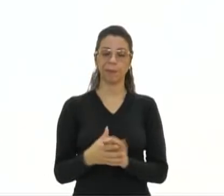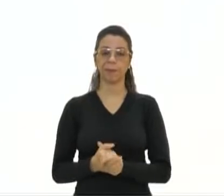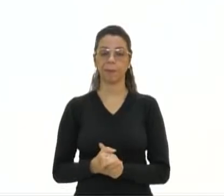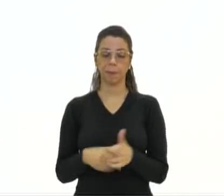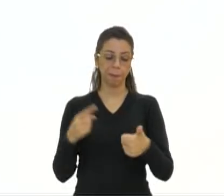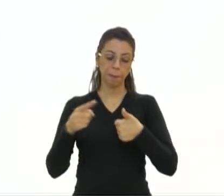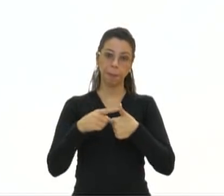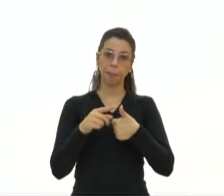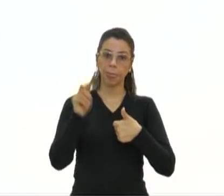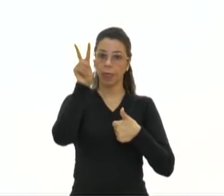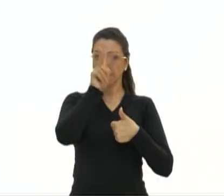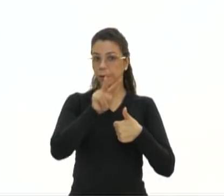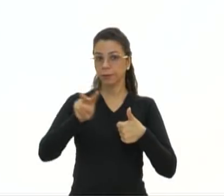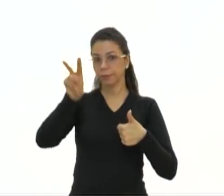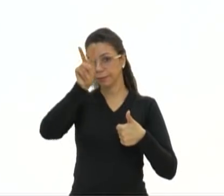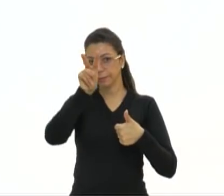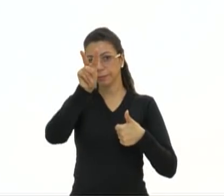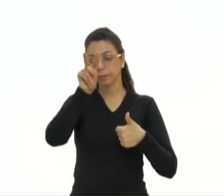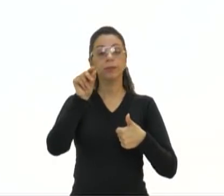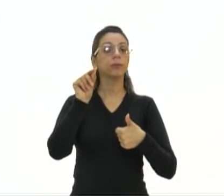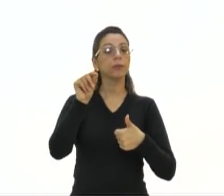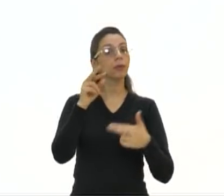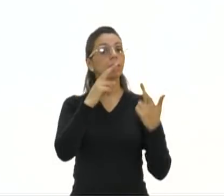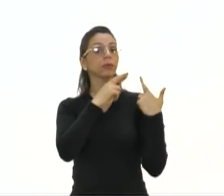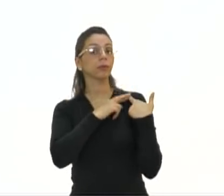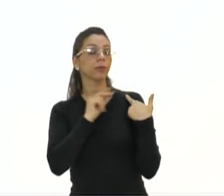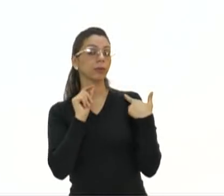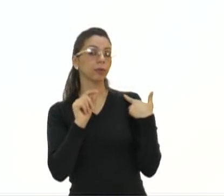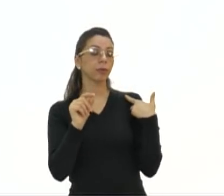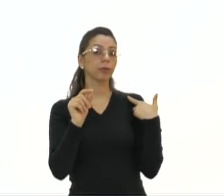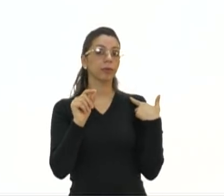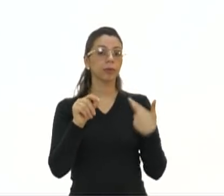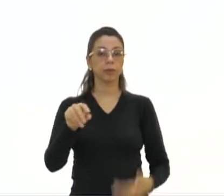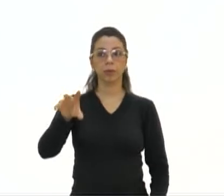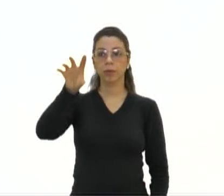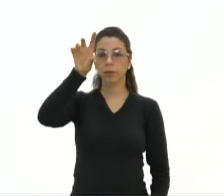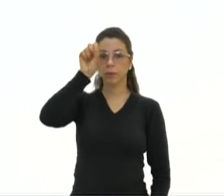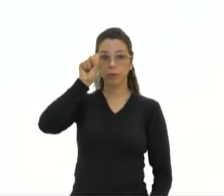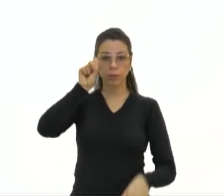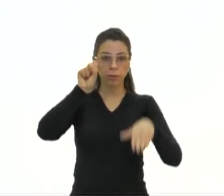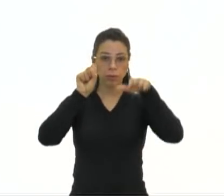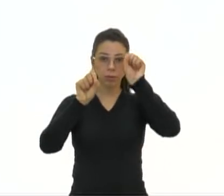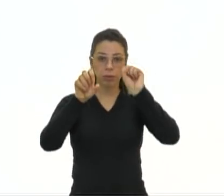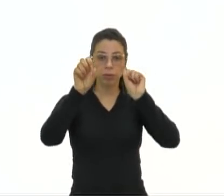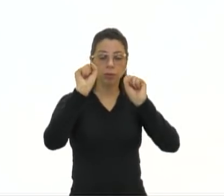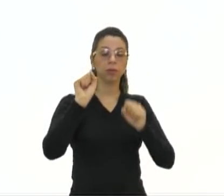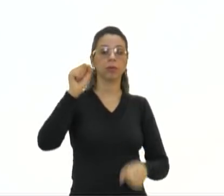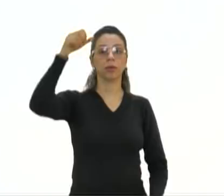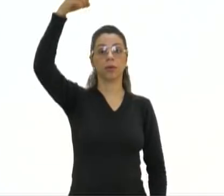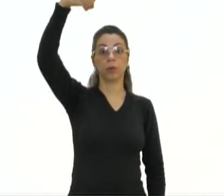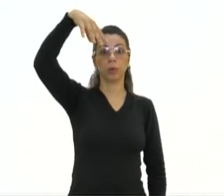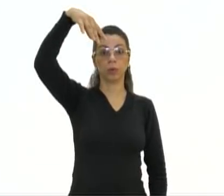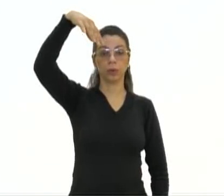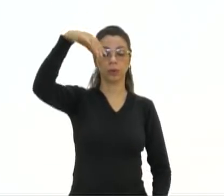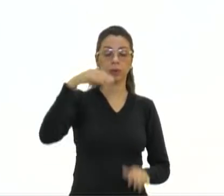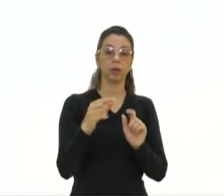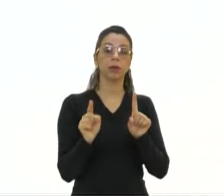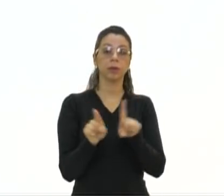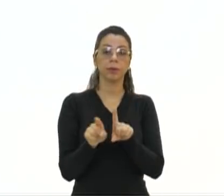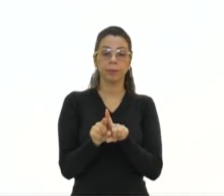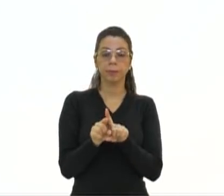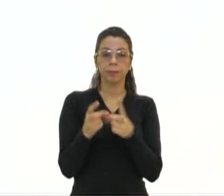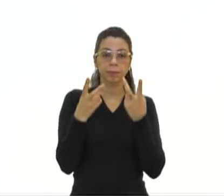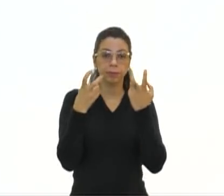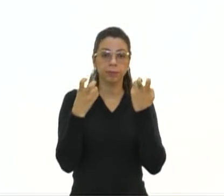Então a visão é o sentido responsável pelo quê? Captar os estímulos luminosos e promover a